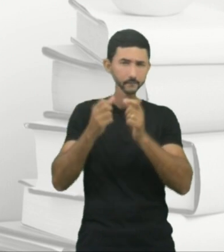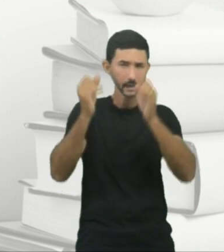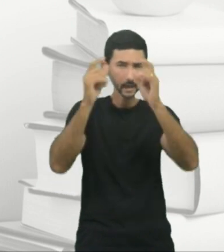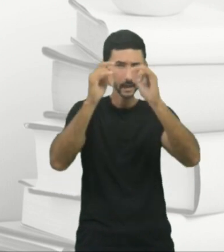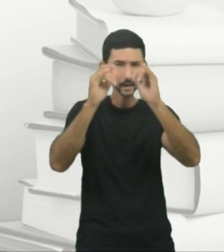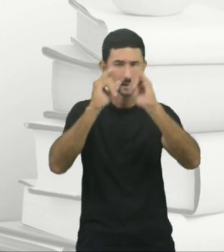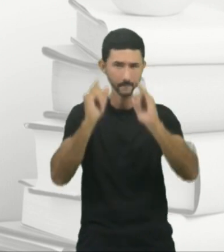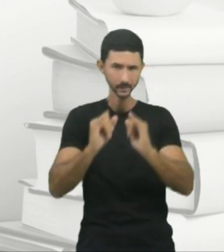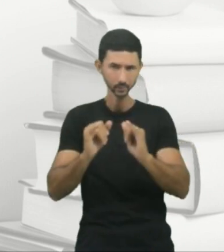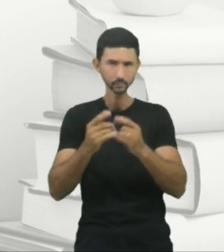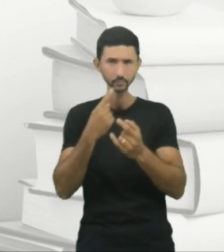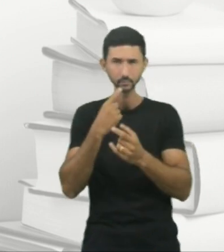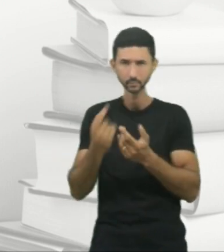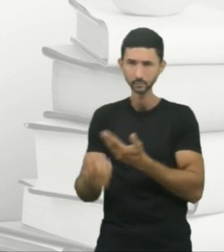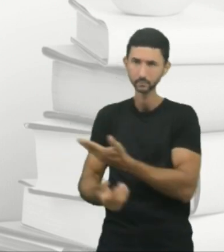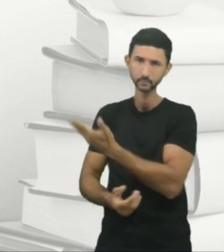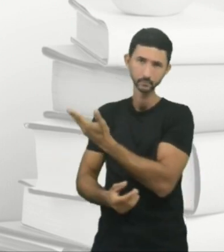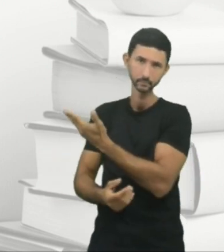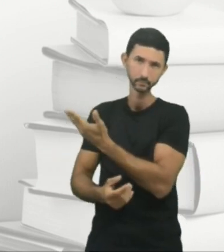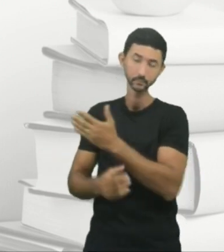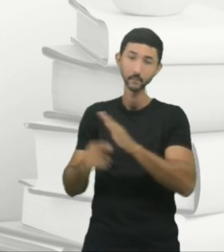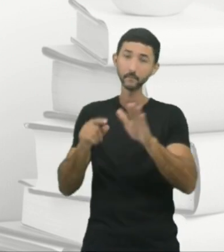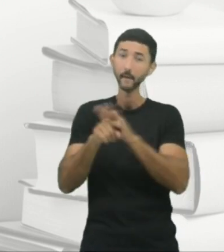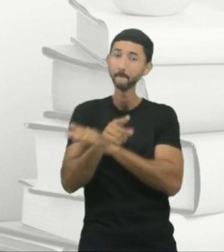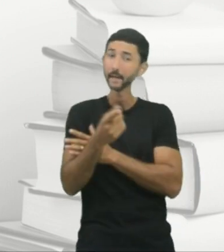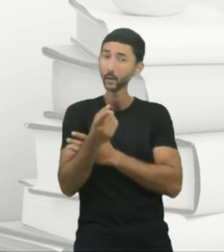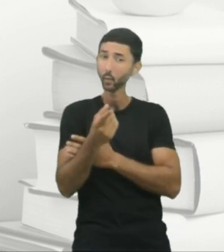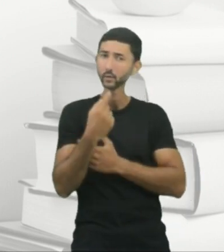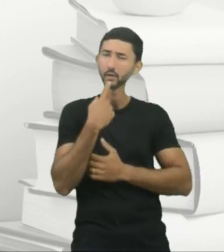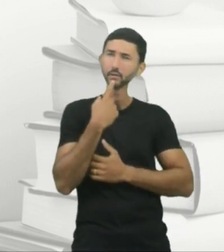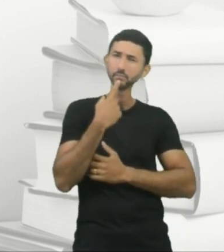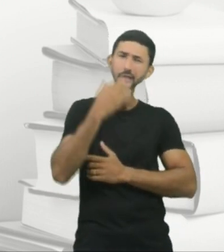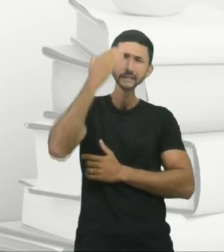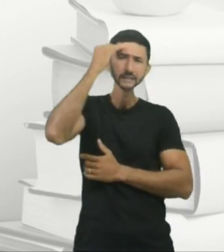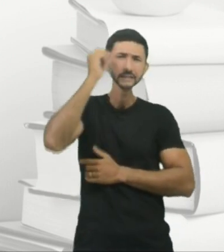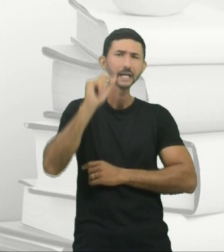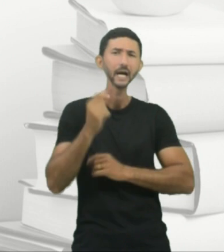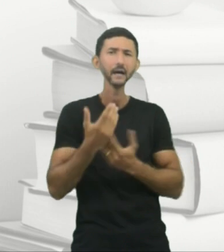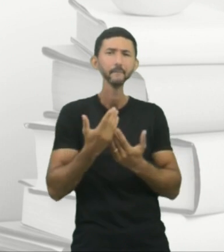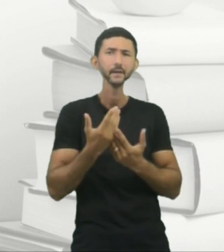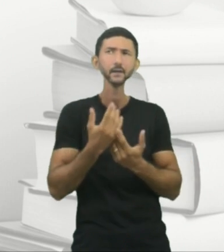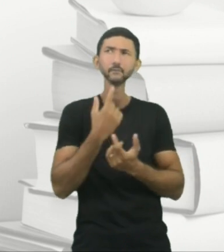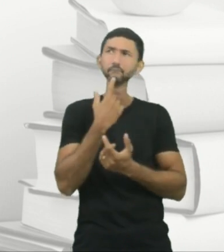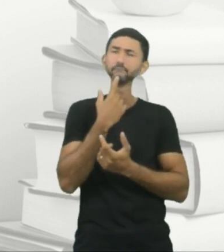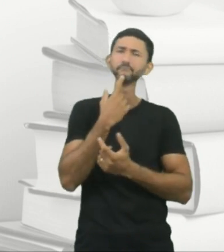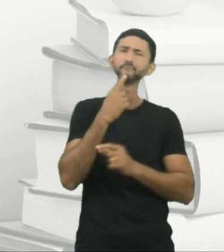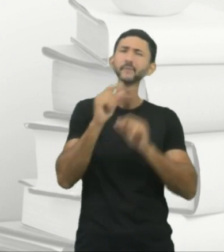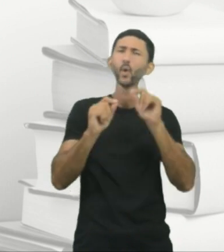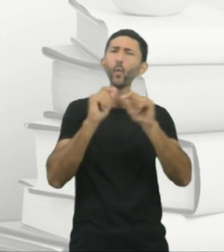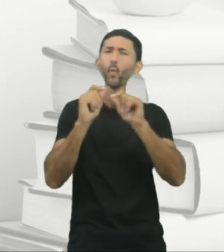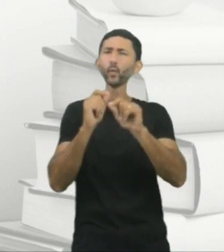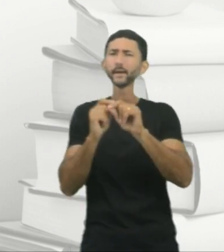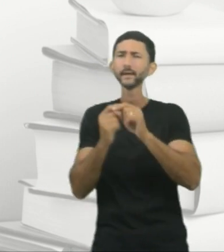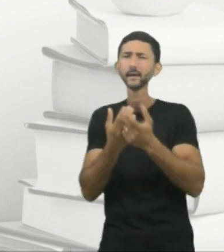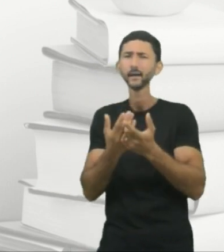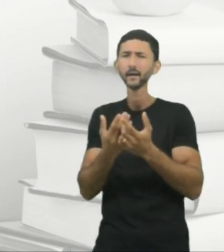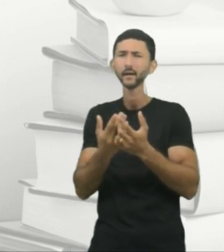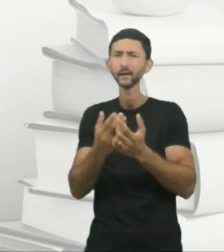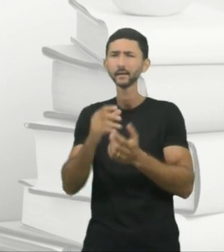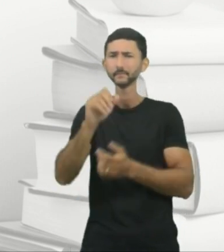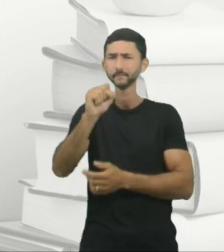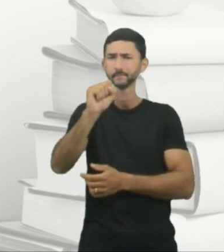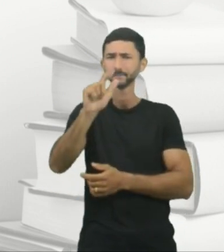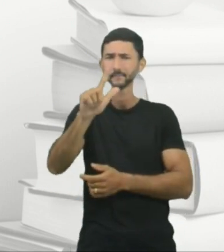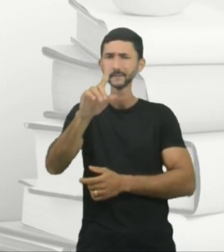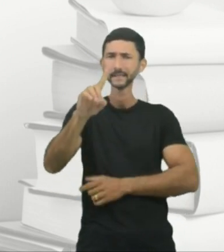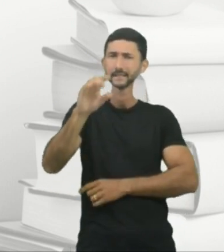imagens. E aqui eu trago uma pergunta. Você sabe o que é saldo